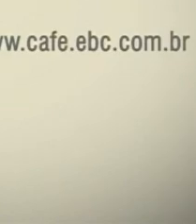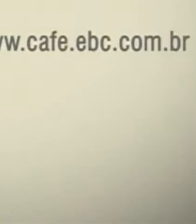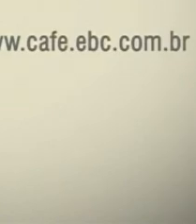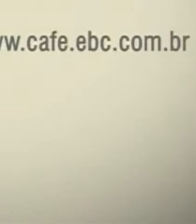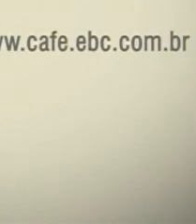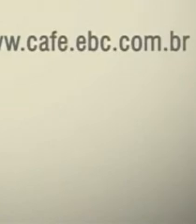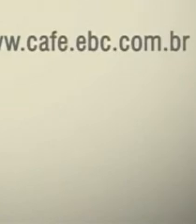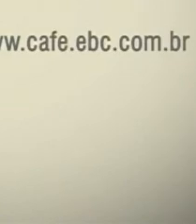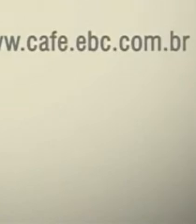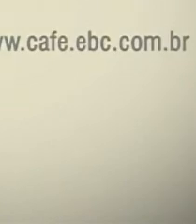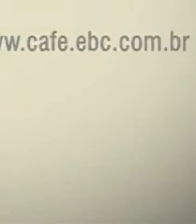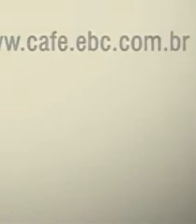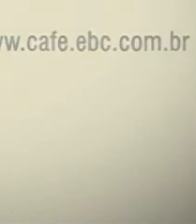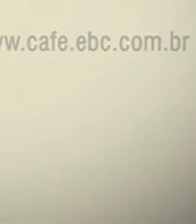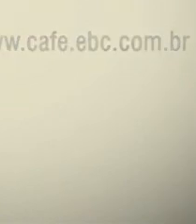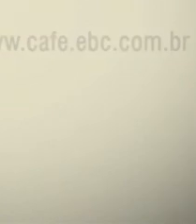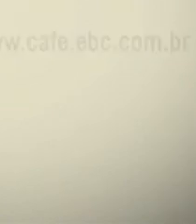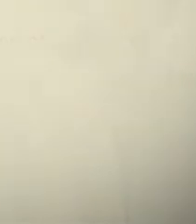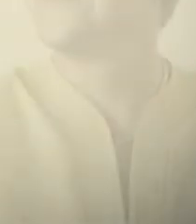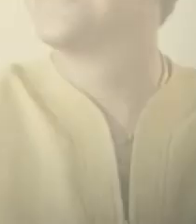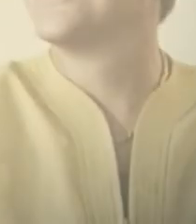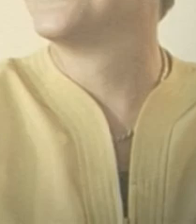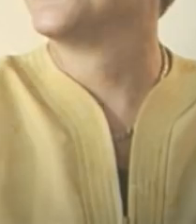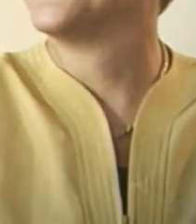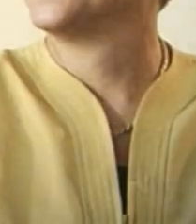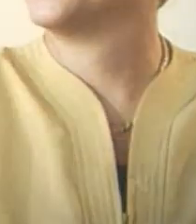www.café.ebc.com.br. Nós voltamos na próxima segunda-feira. Até lá!